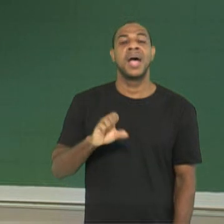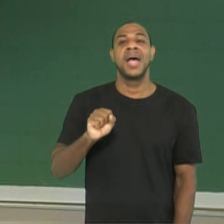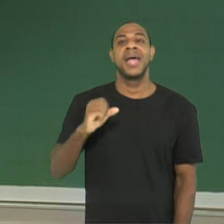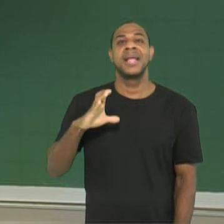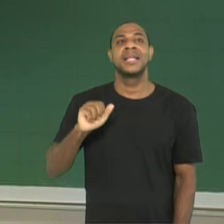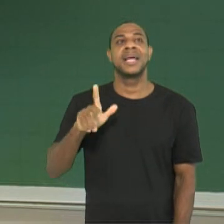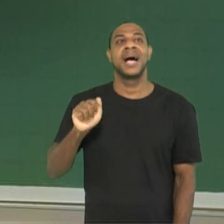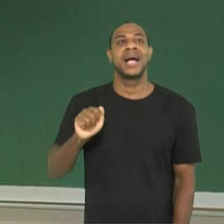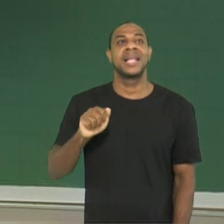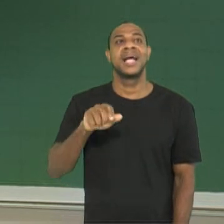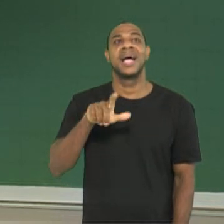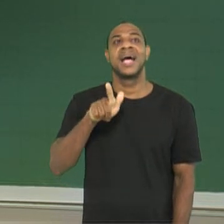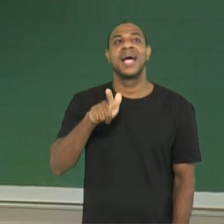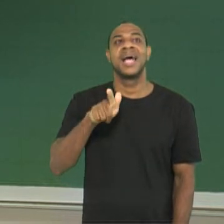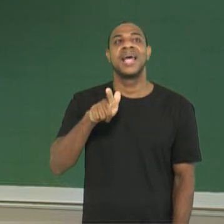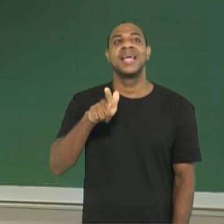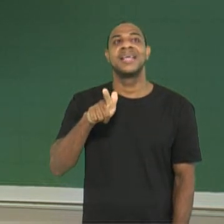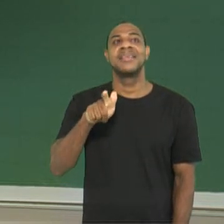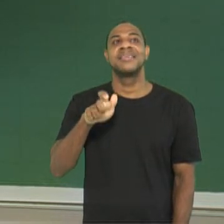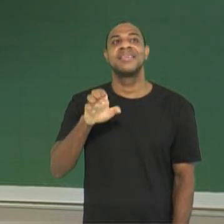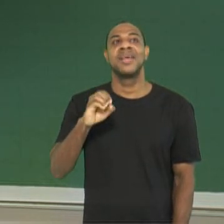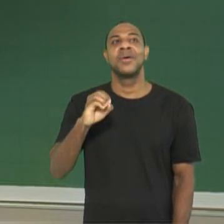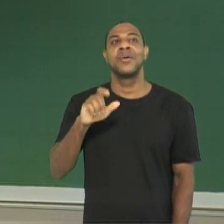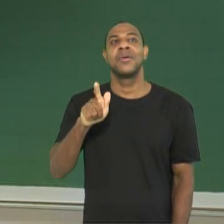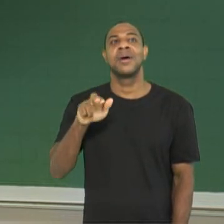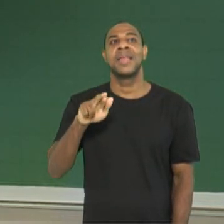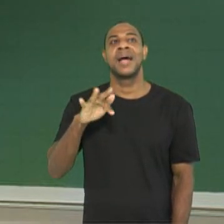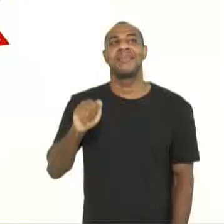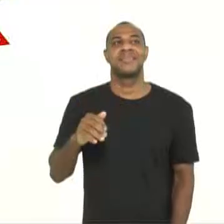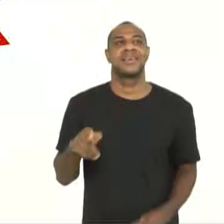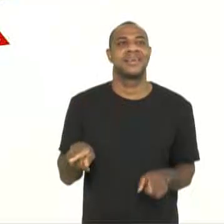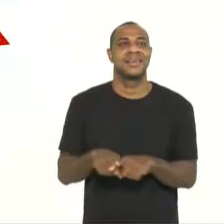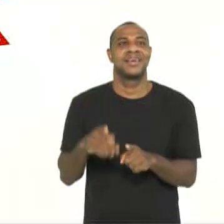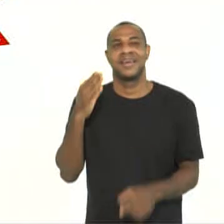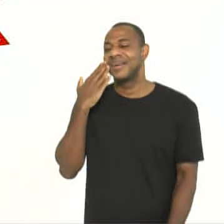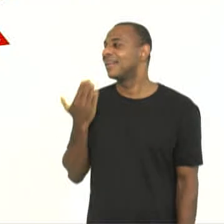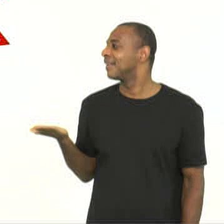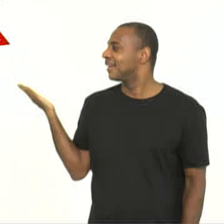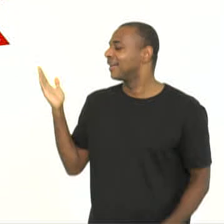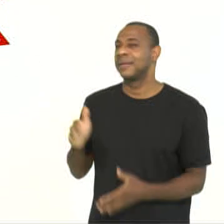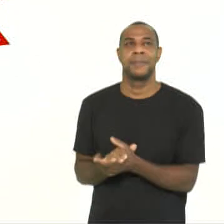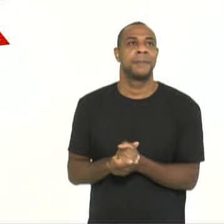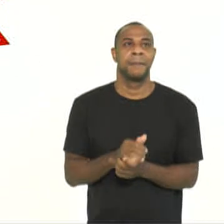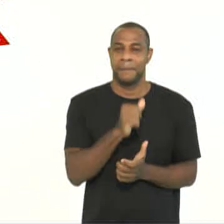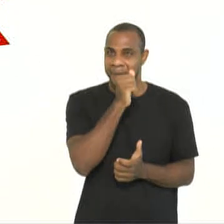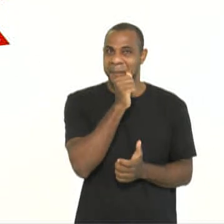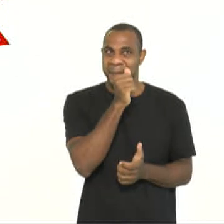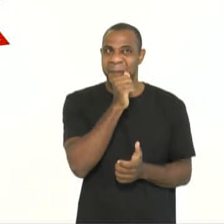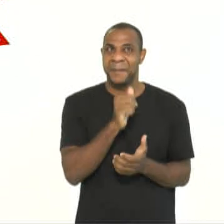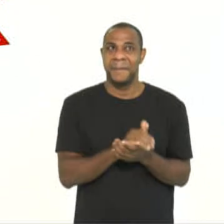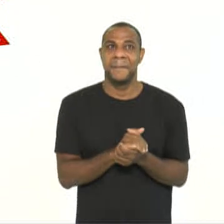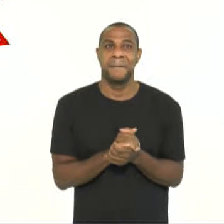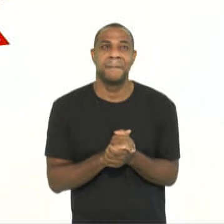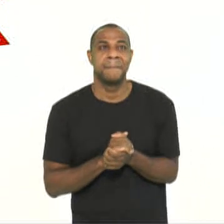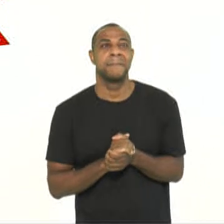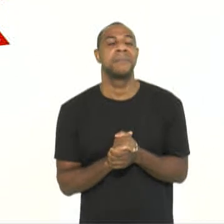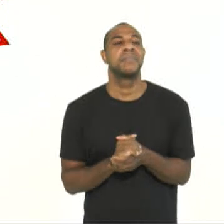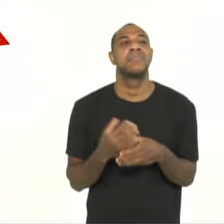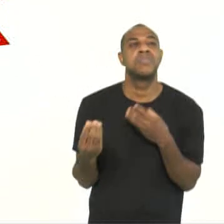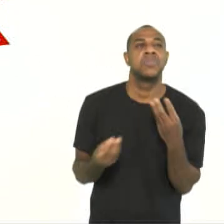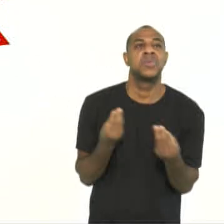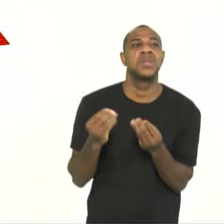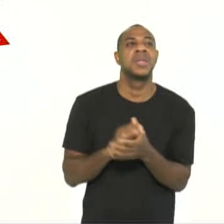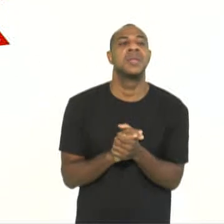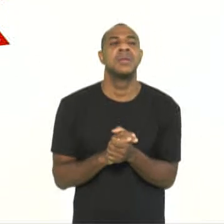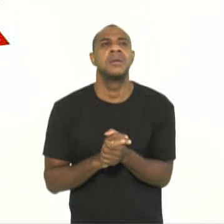geográficas e escalas cartográficas. Mas olha aqui na tela que nós estamos falando primeiramente das escalas geográficas, que quando